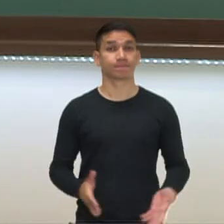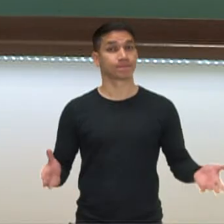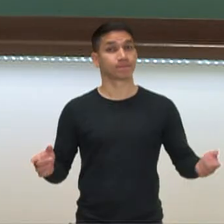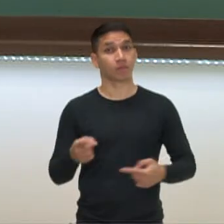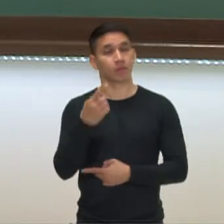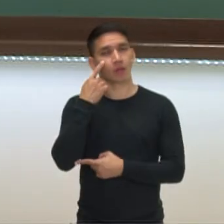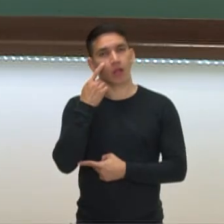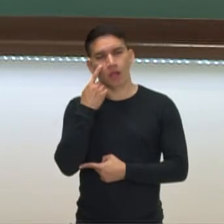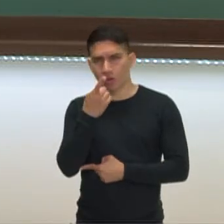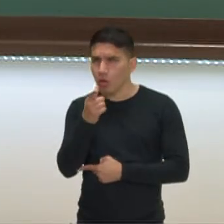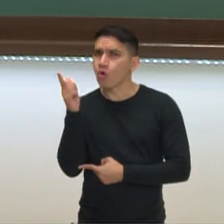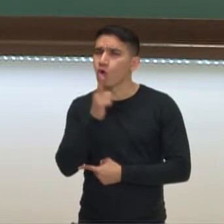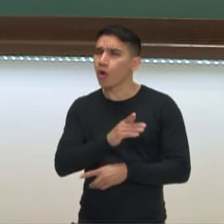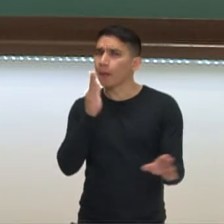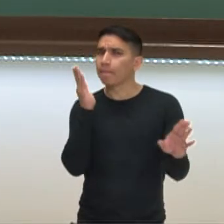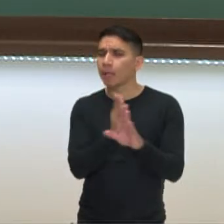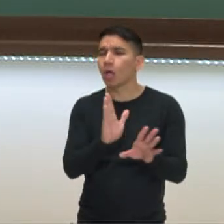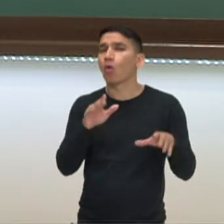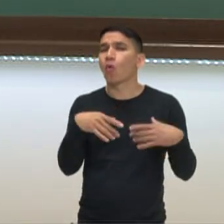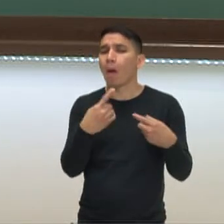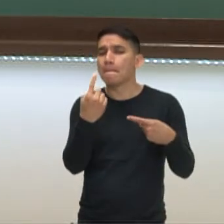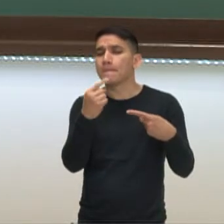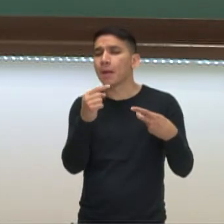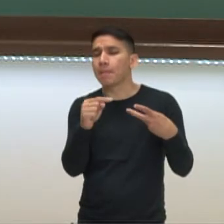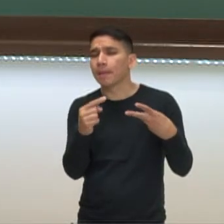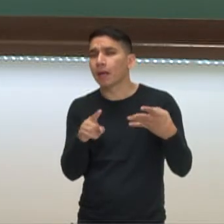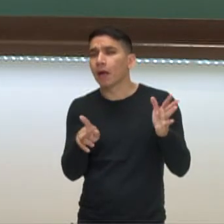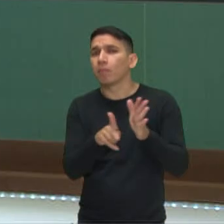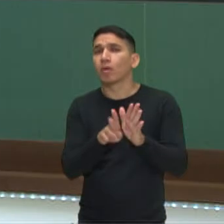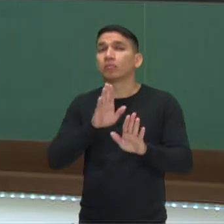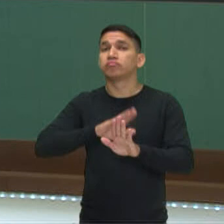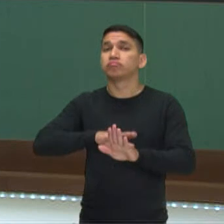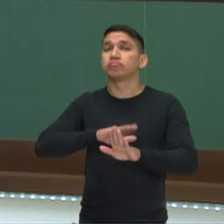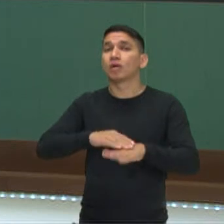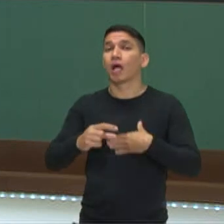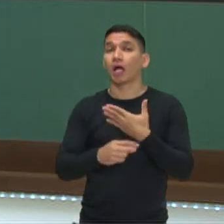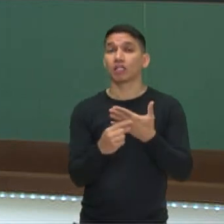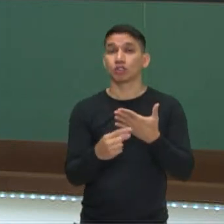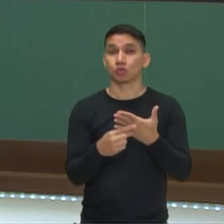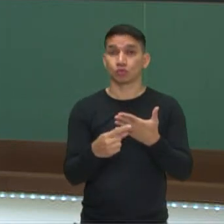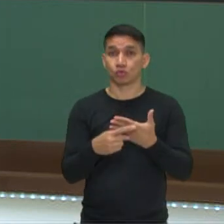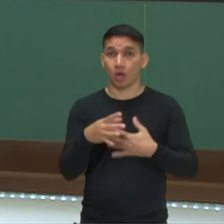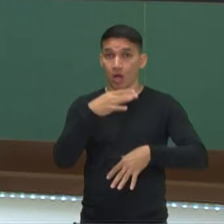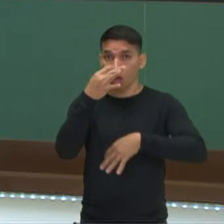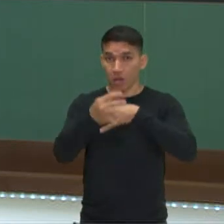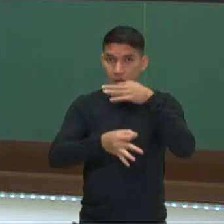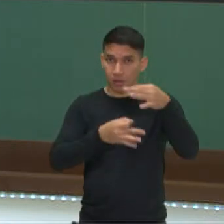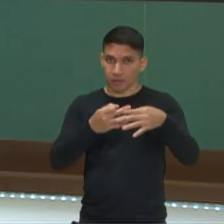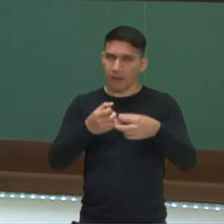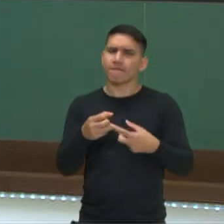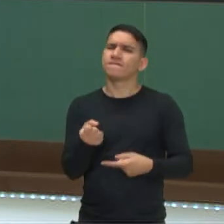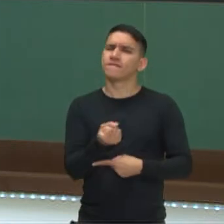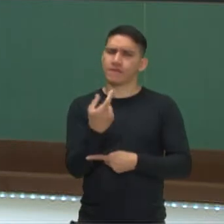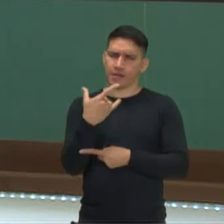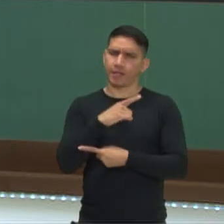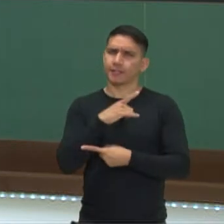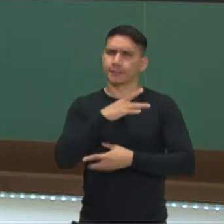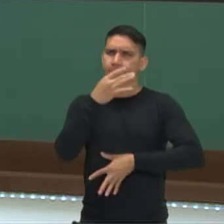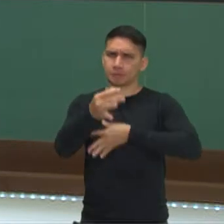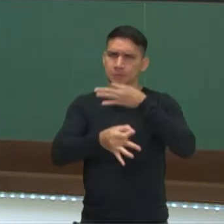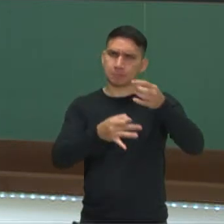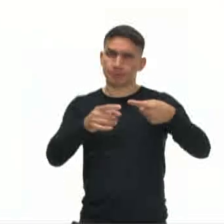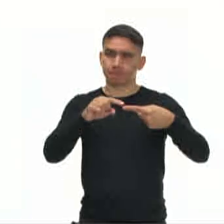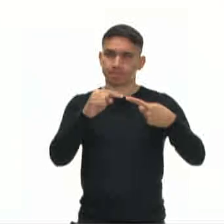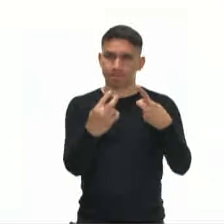Então, estudantes, conseguiram localizar aqui a opinião do articulista? Aliás, as opiniões. Então, vamos lá.